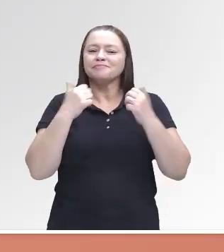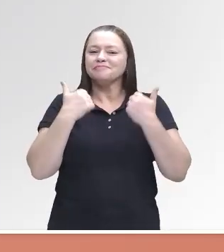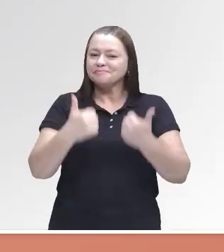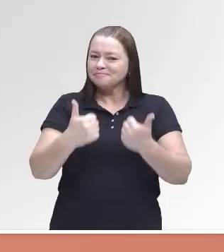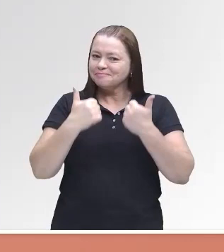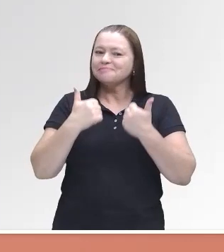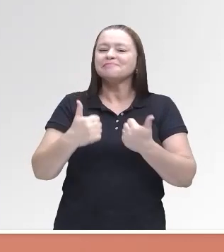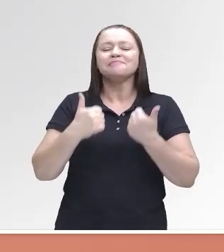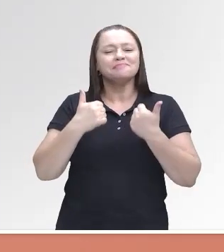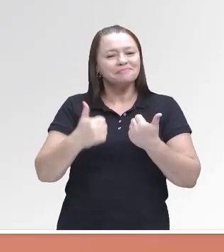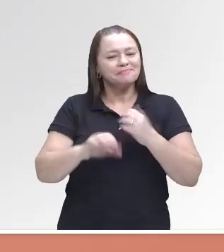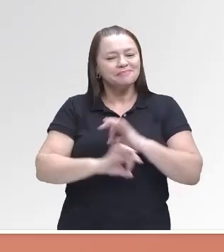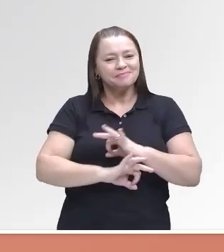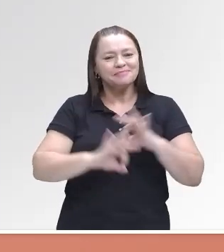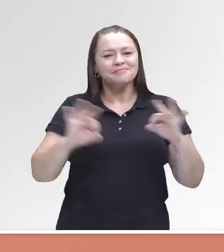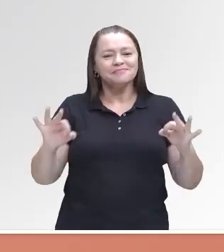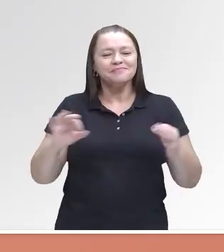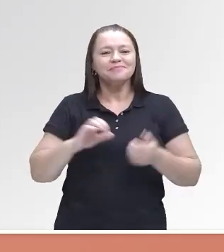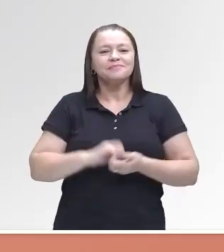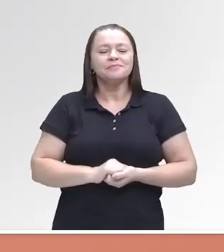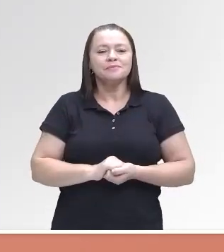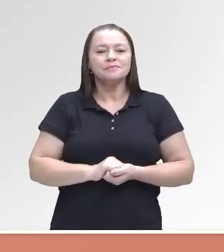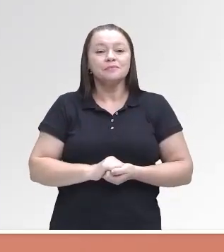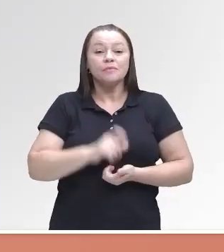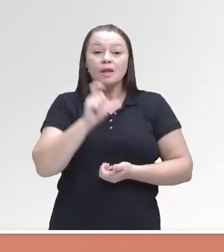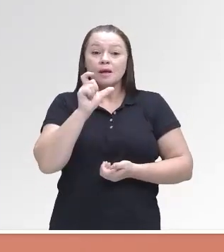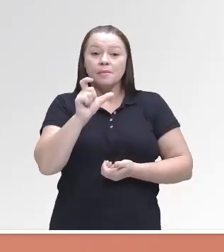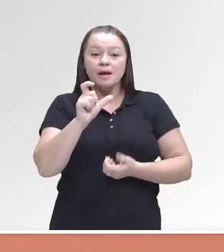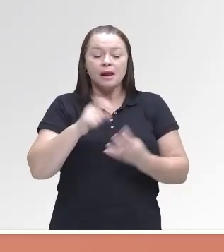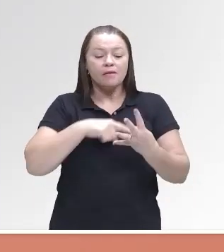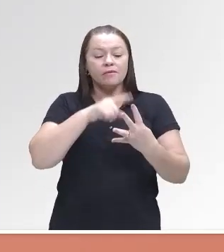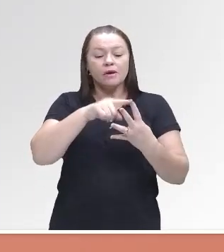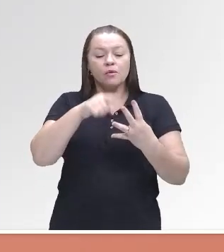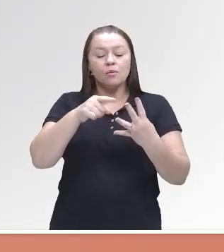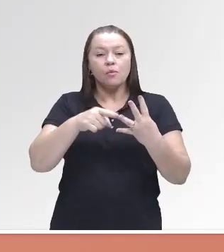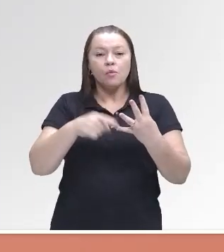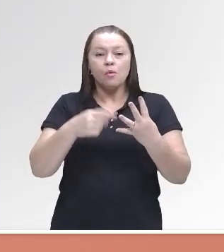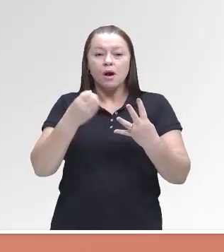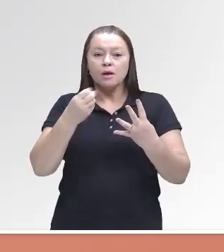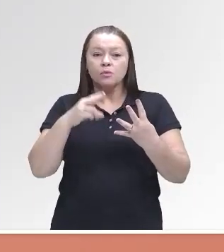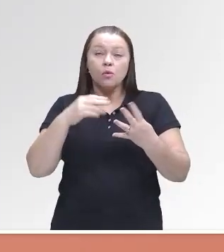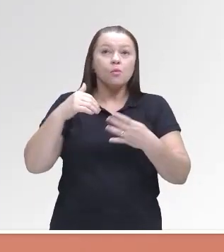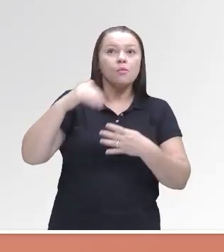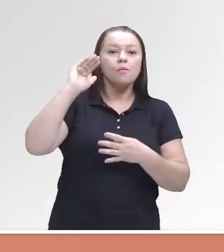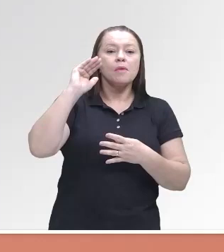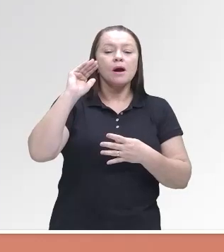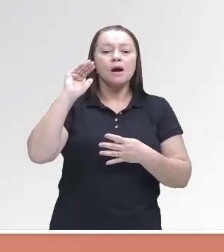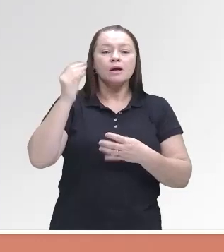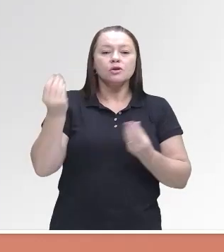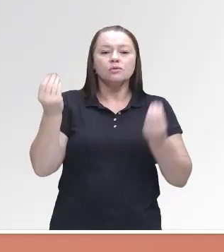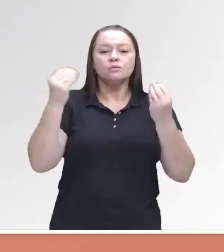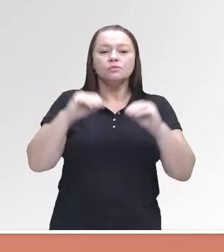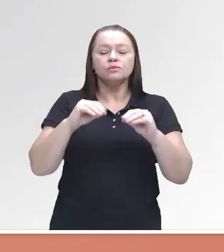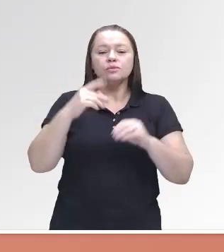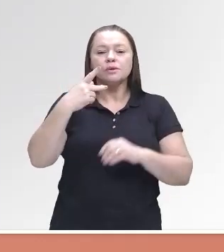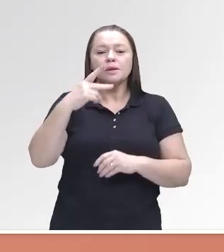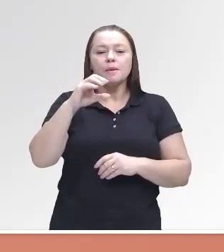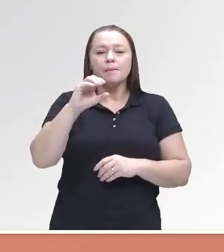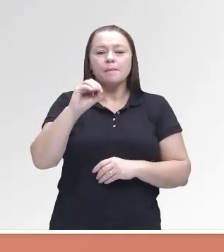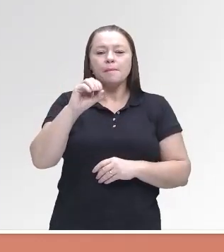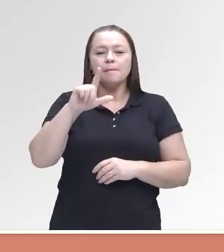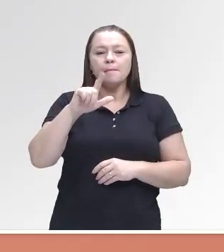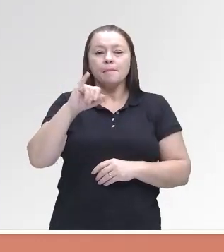bem, polissílaba. Palavra com 4 ou mais sílabas, nós classificamos de